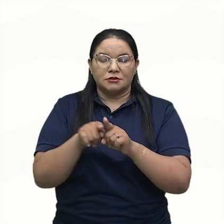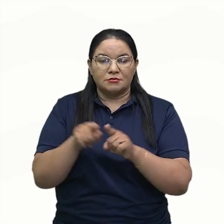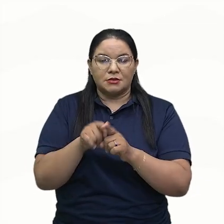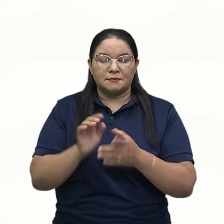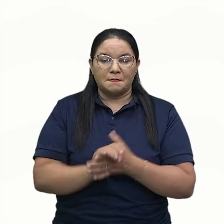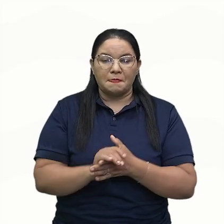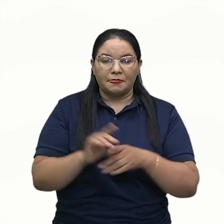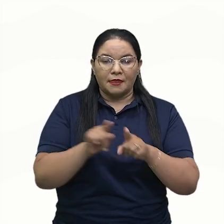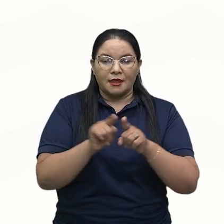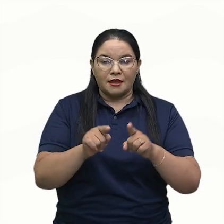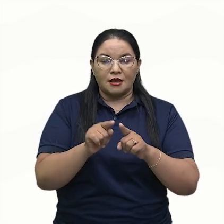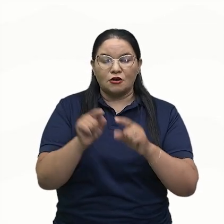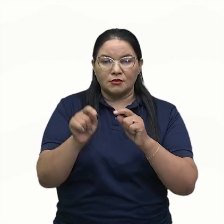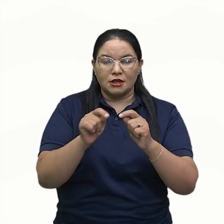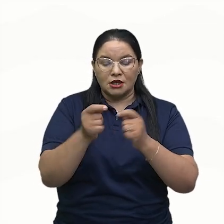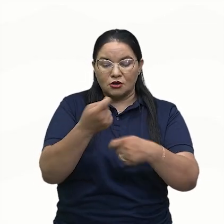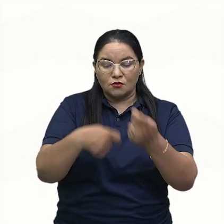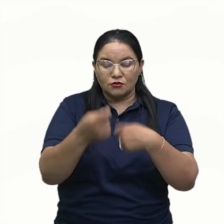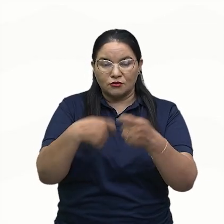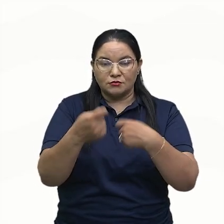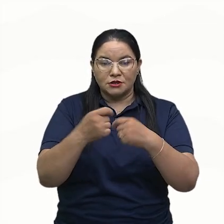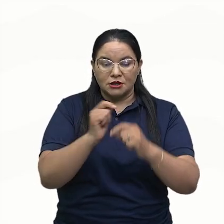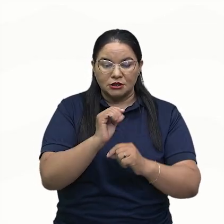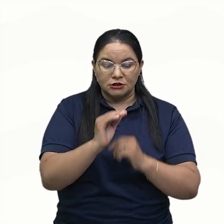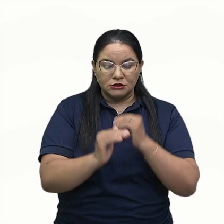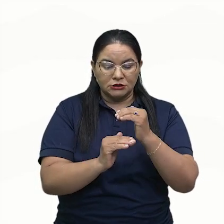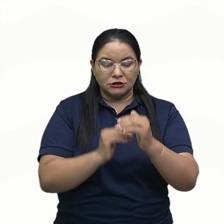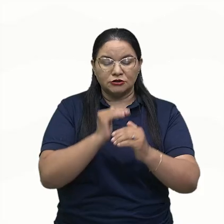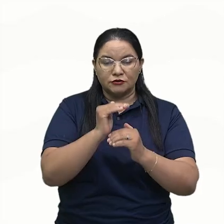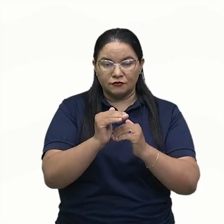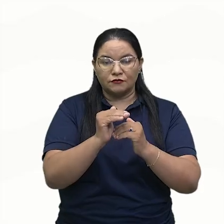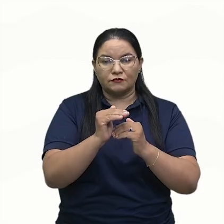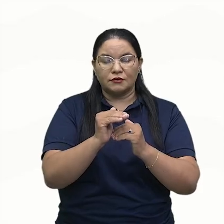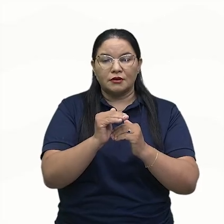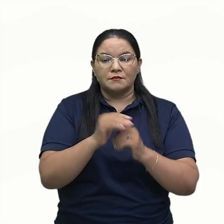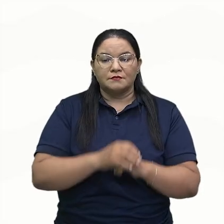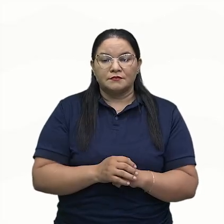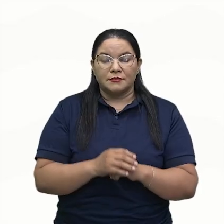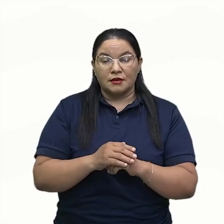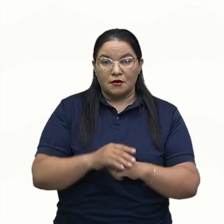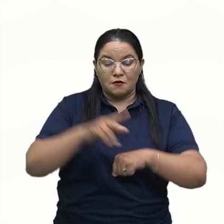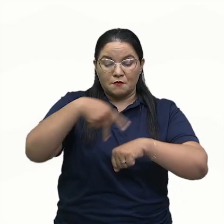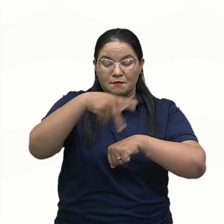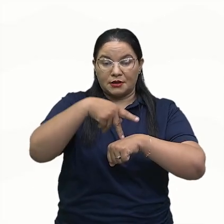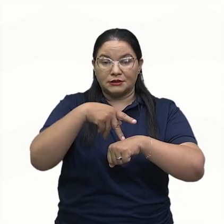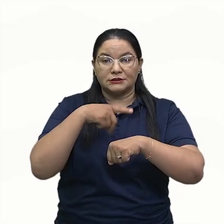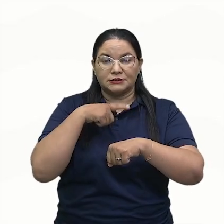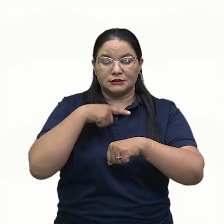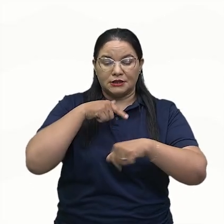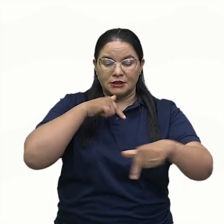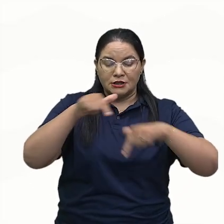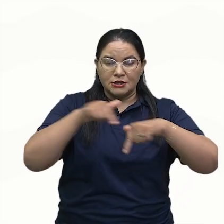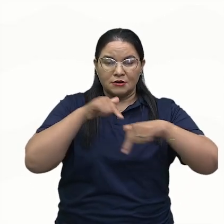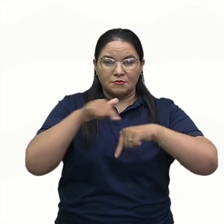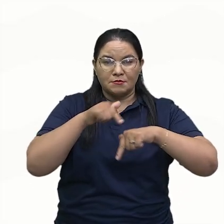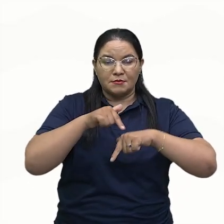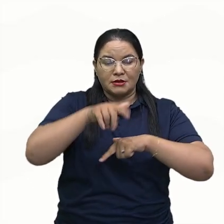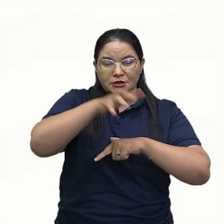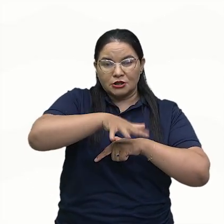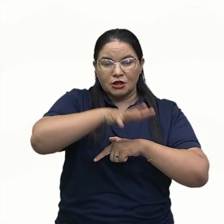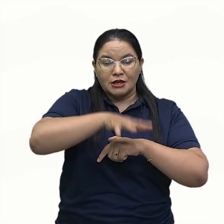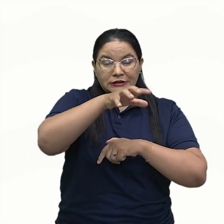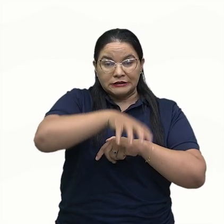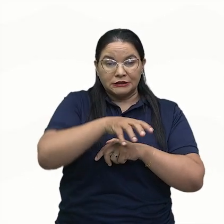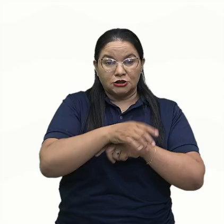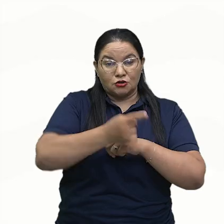eles predominam em economias menos desenvolvidas. Então, um país que concentra muita mão de obra no setor primário, que concentra a maior